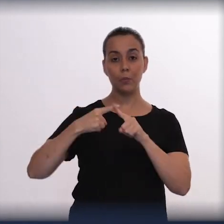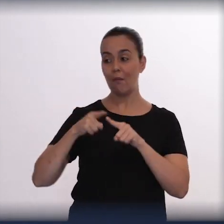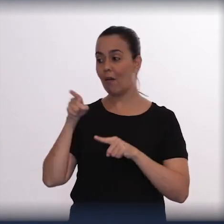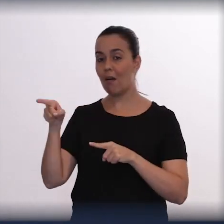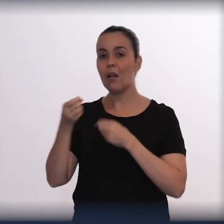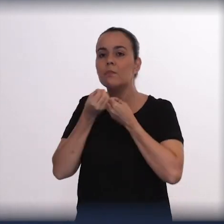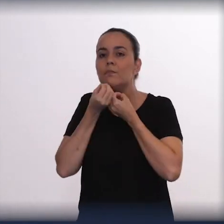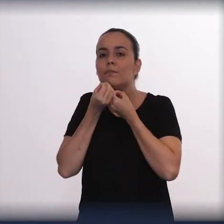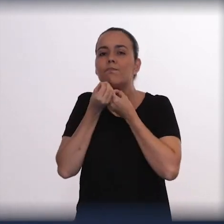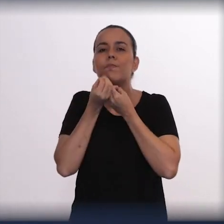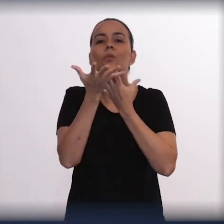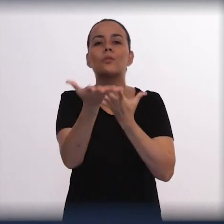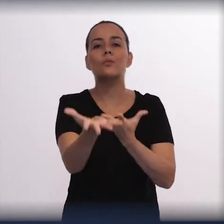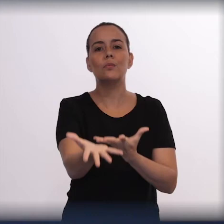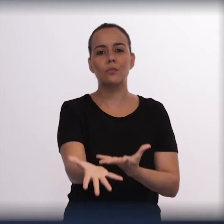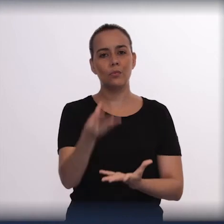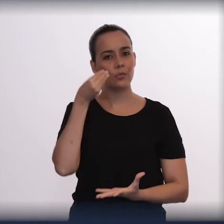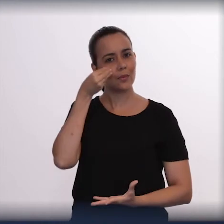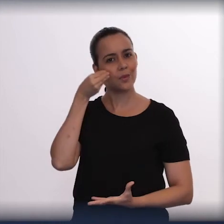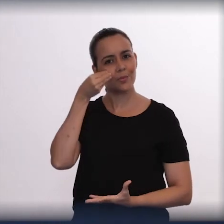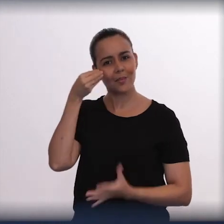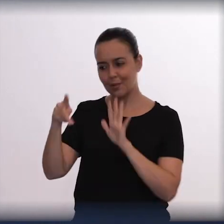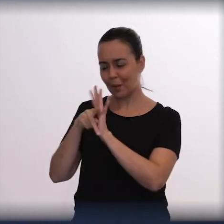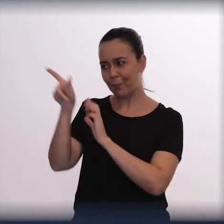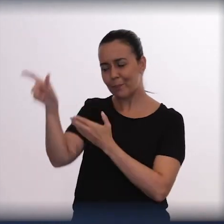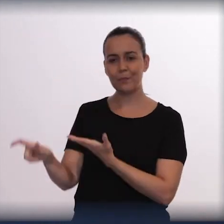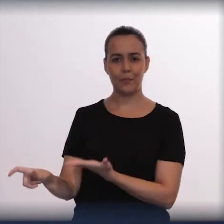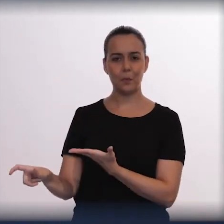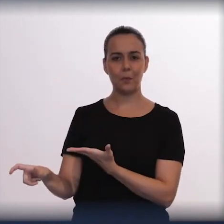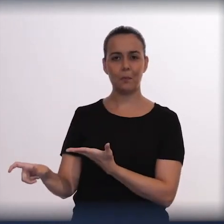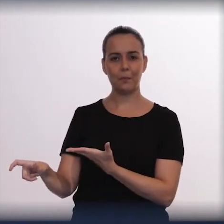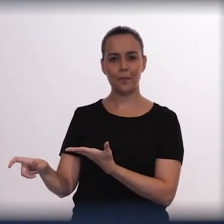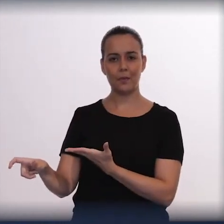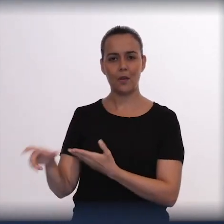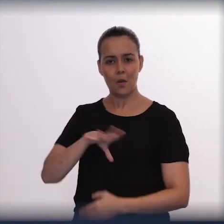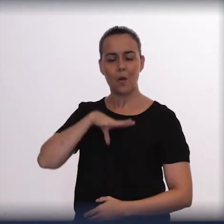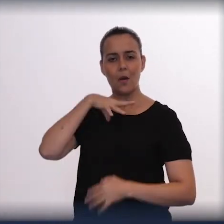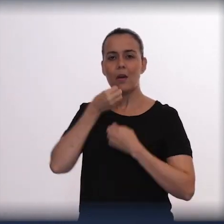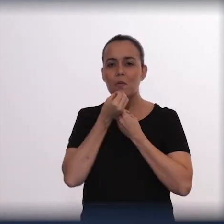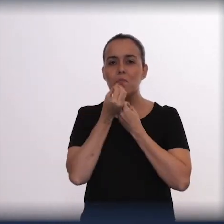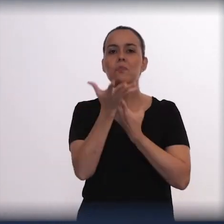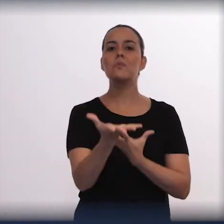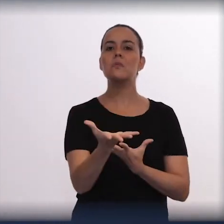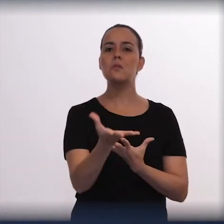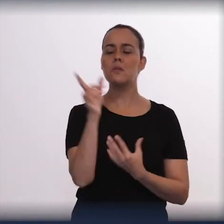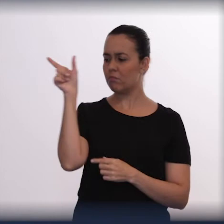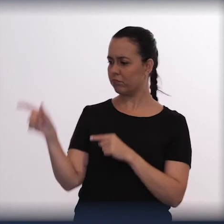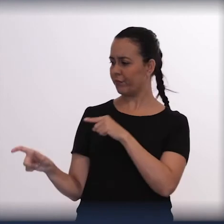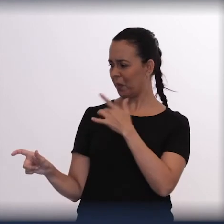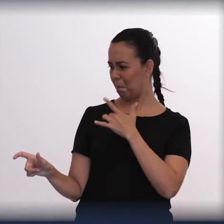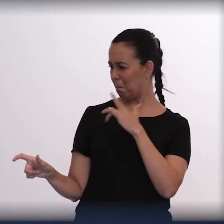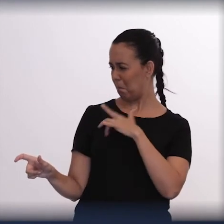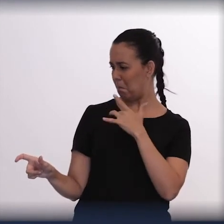como experiência de laço, como oferta de alternativa, né? Não é para sentir pena, é para a